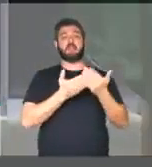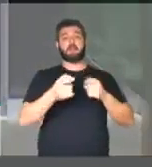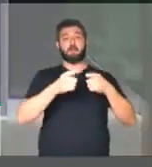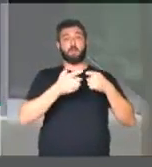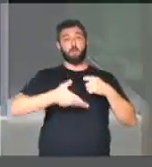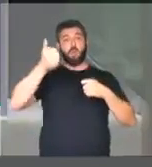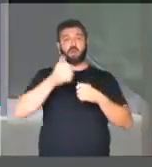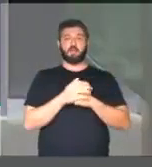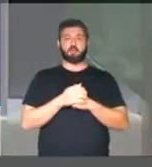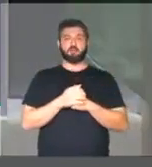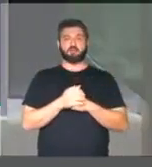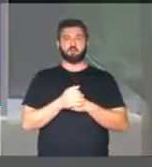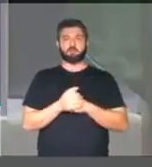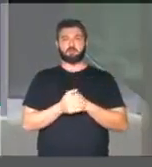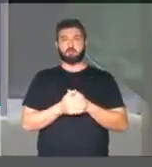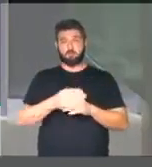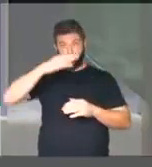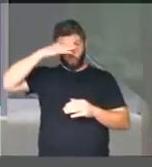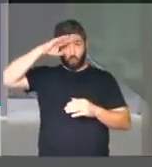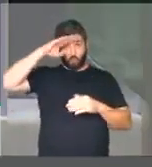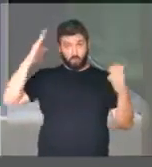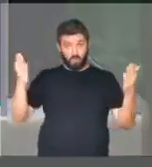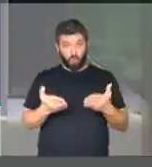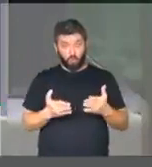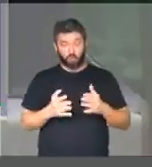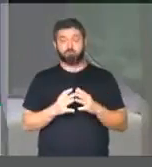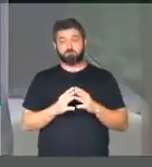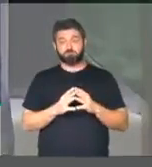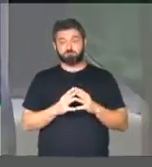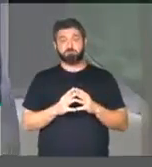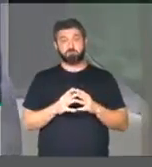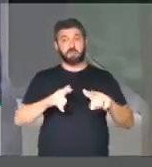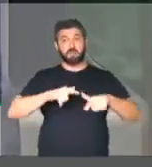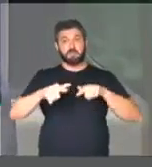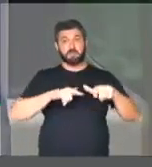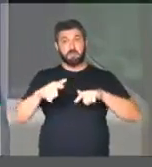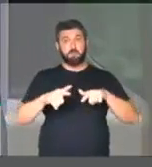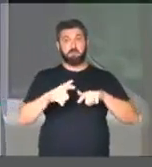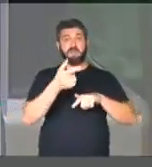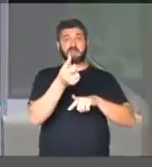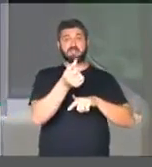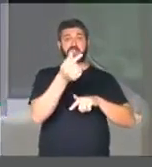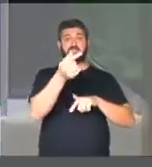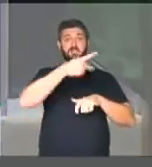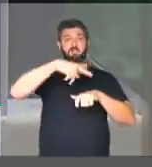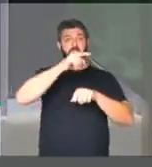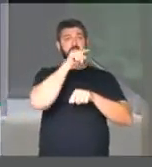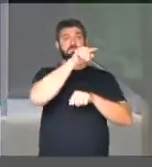qualidade. E Cuba hoje atua em 67